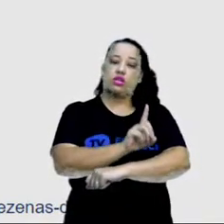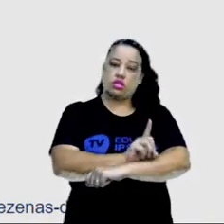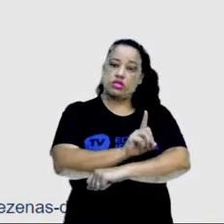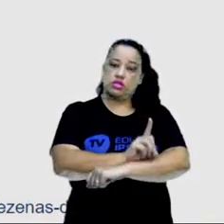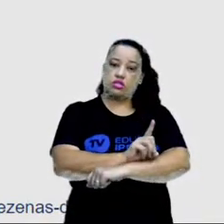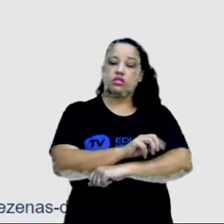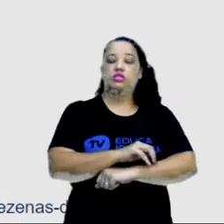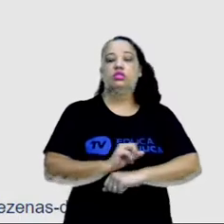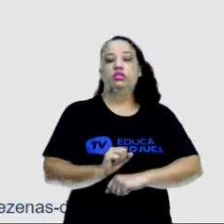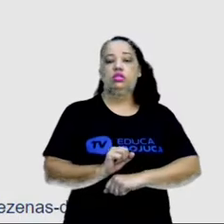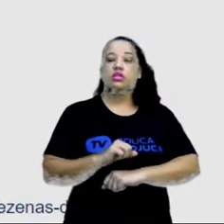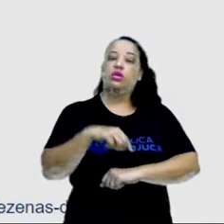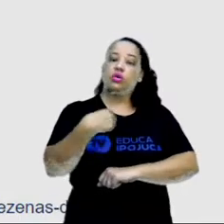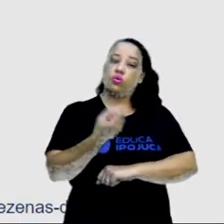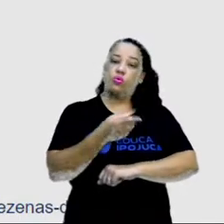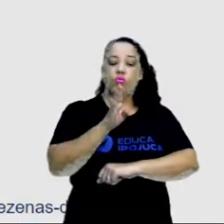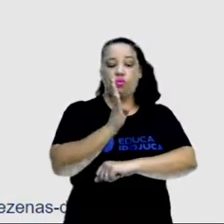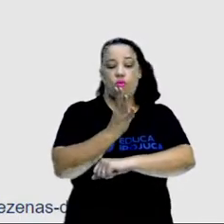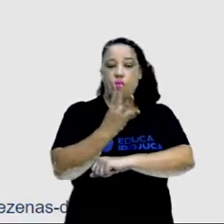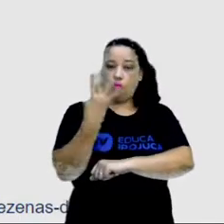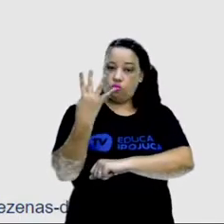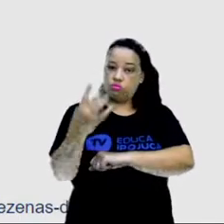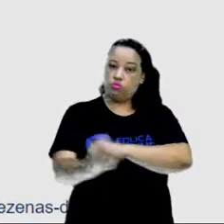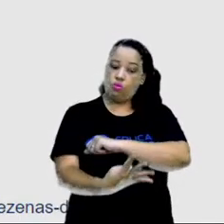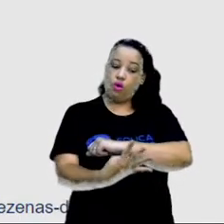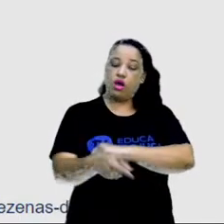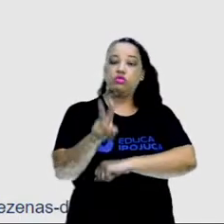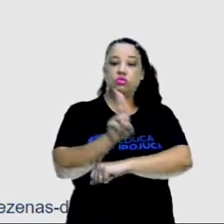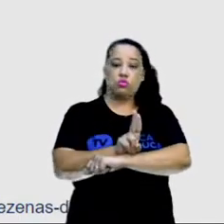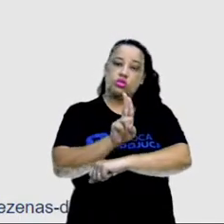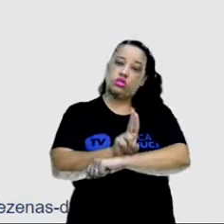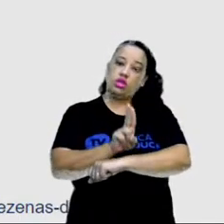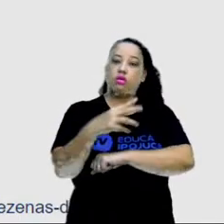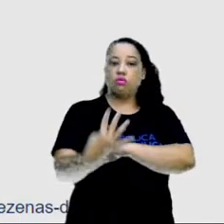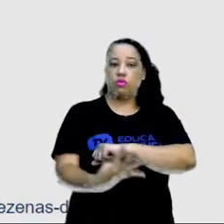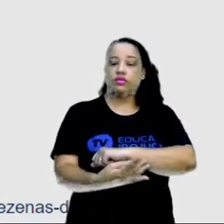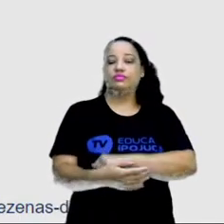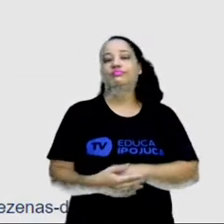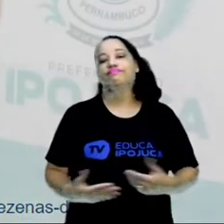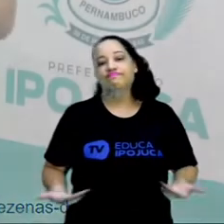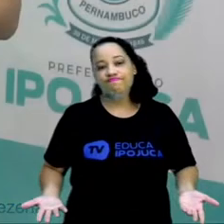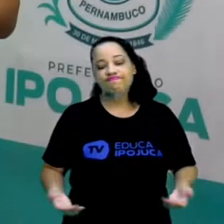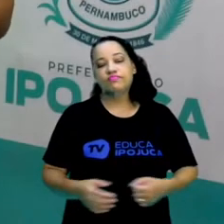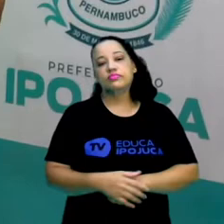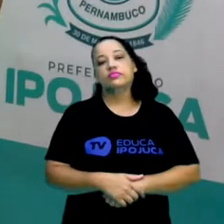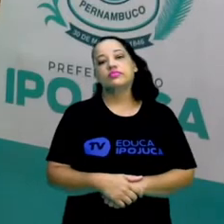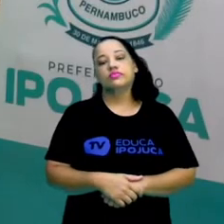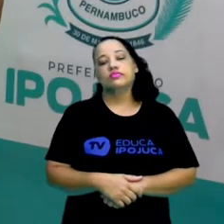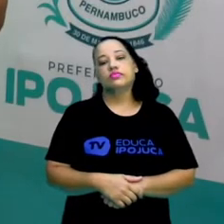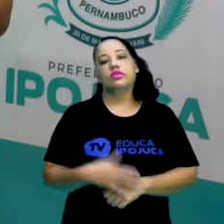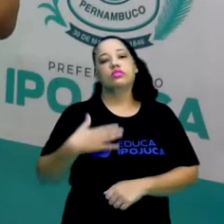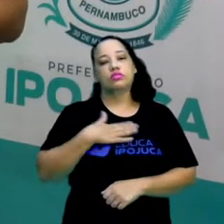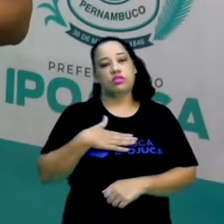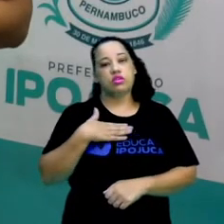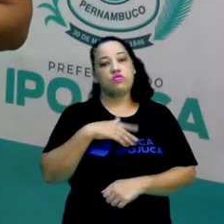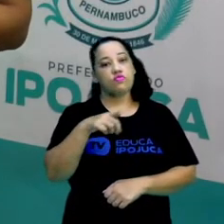5 dezenas. E o número 4, que são 4 unidades. Eu gostaria